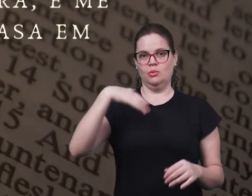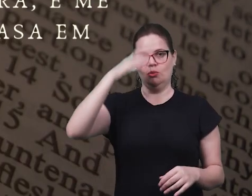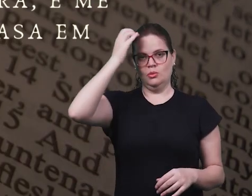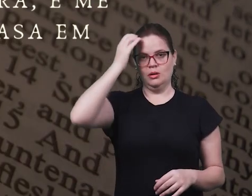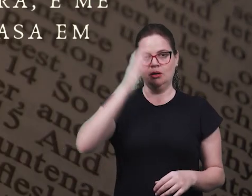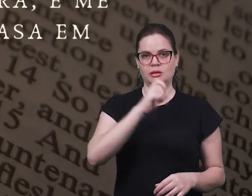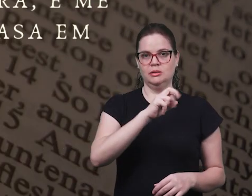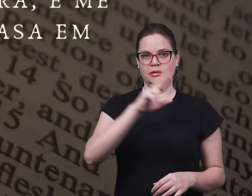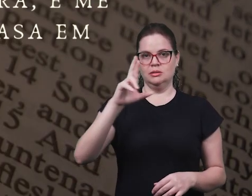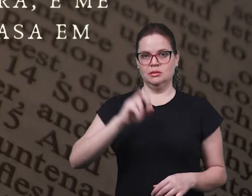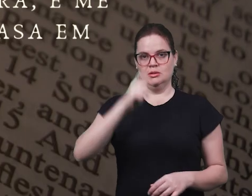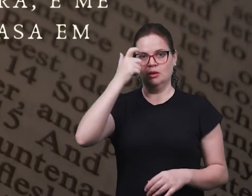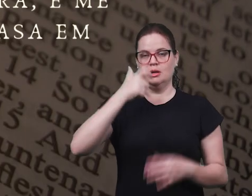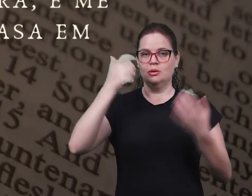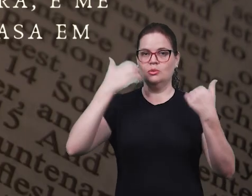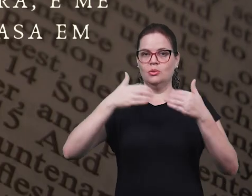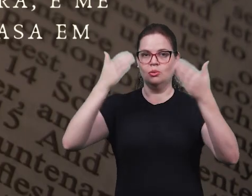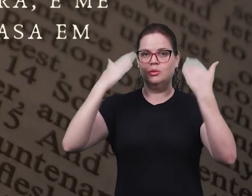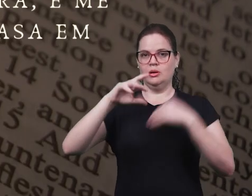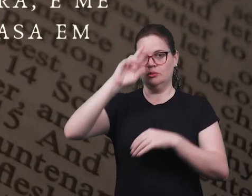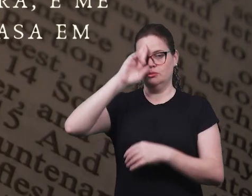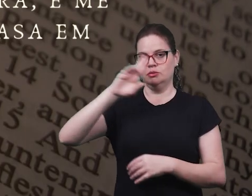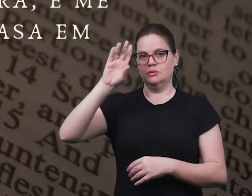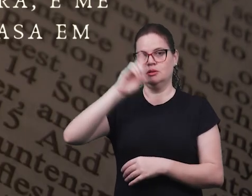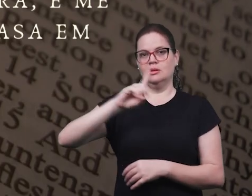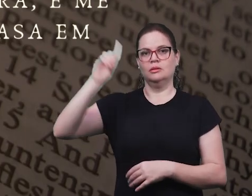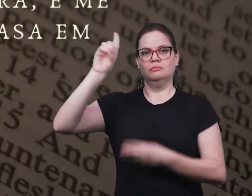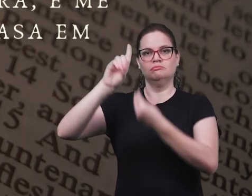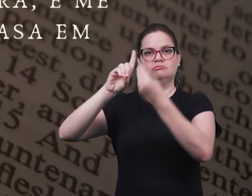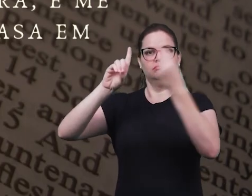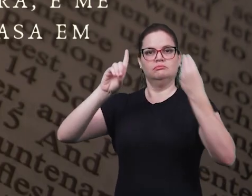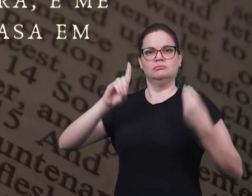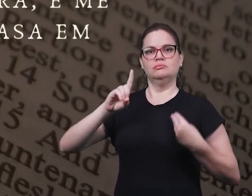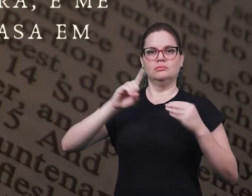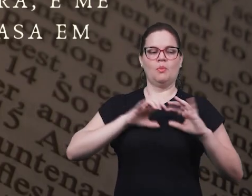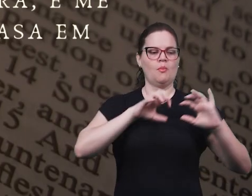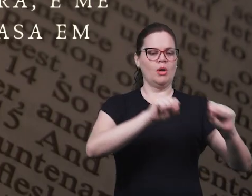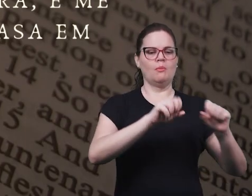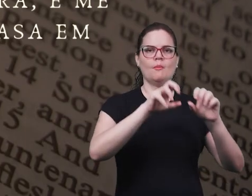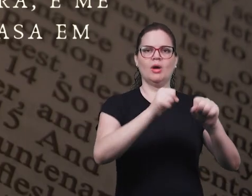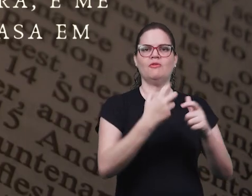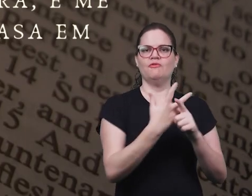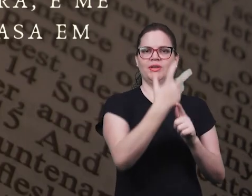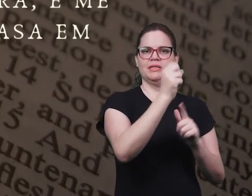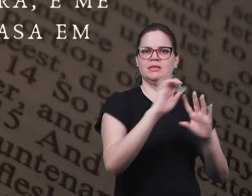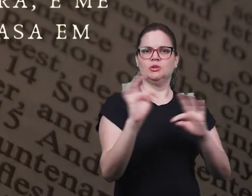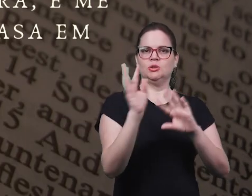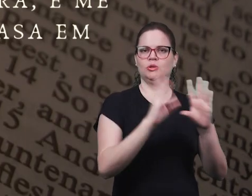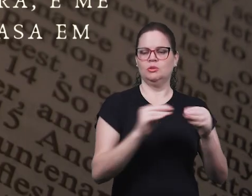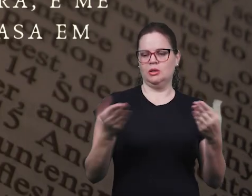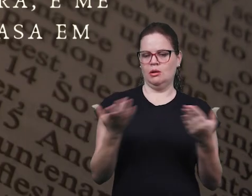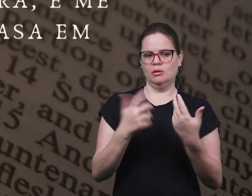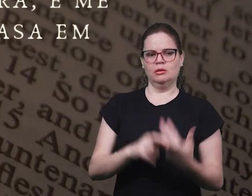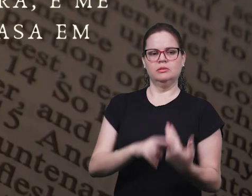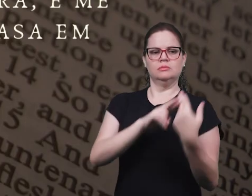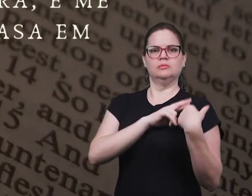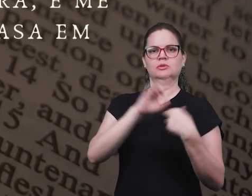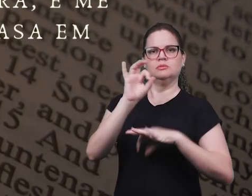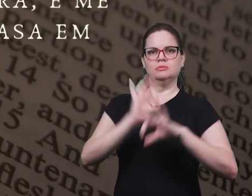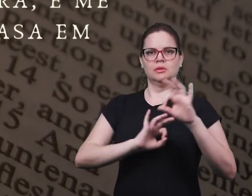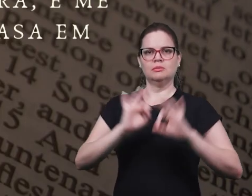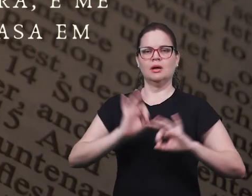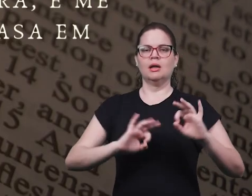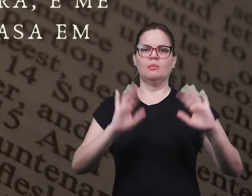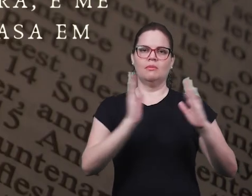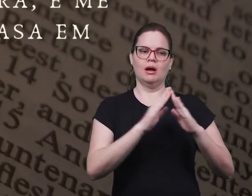Ciro, rei da Pérsia, o Senhor Deus dos céus me deu todos os reinos da terra e me encarregou de lhe edificar uma casa